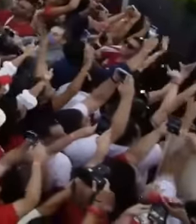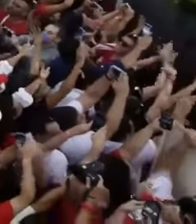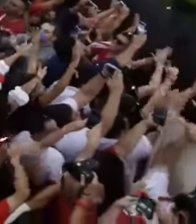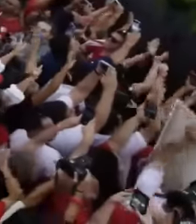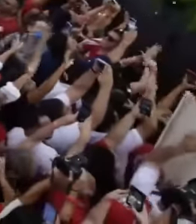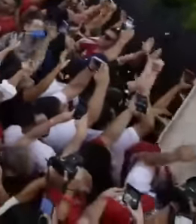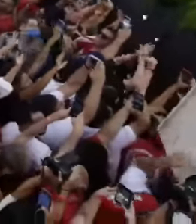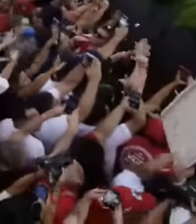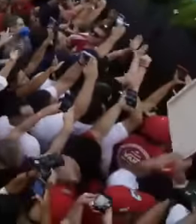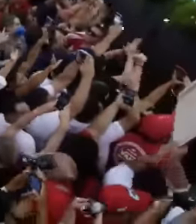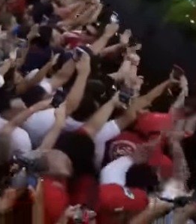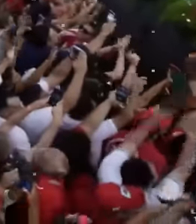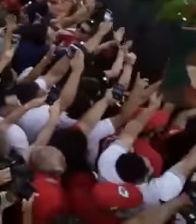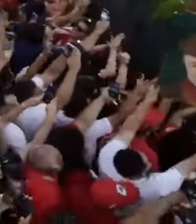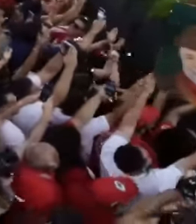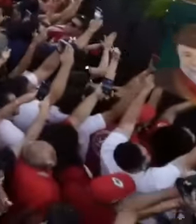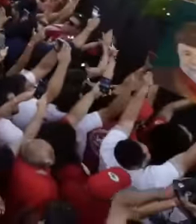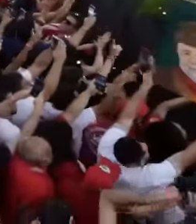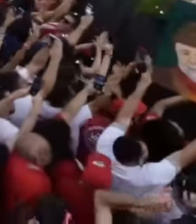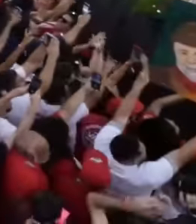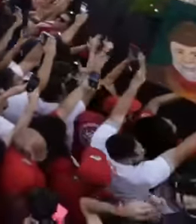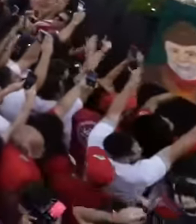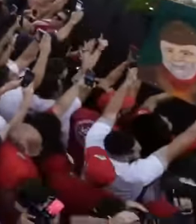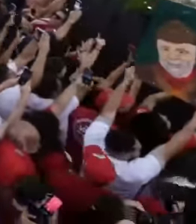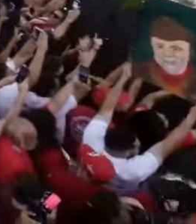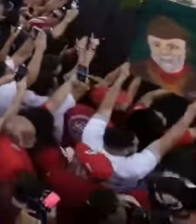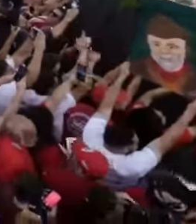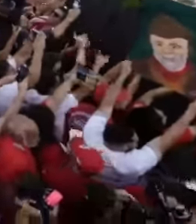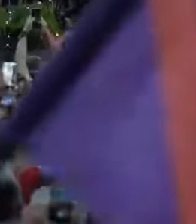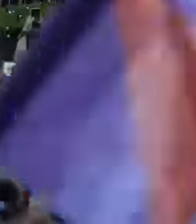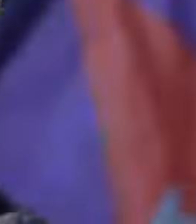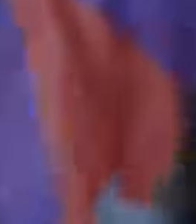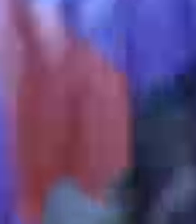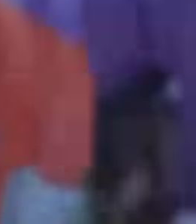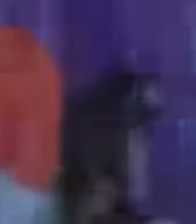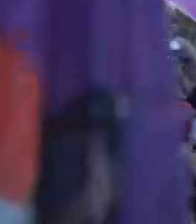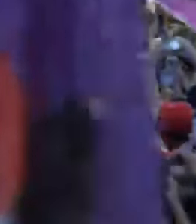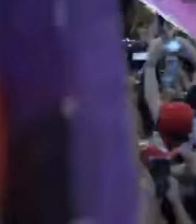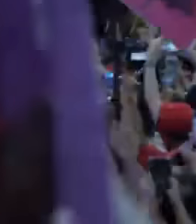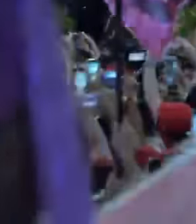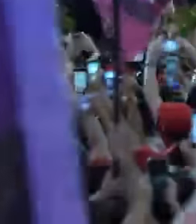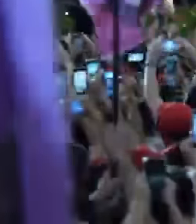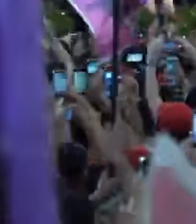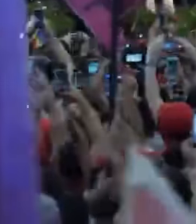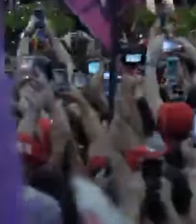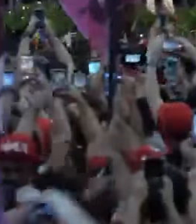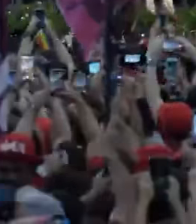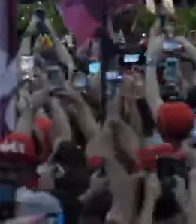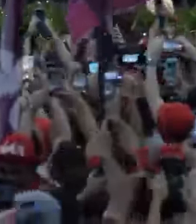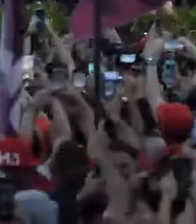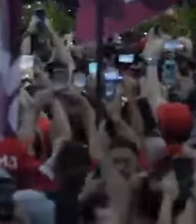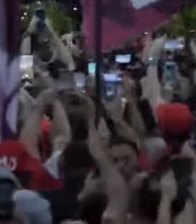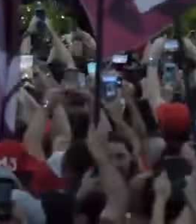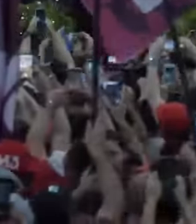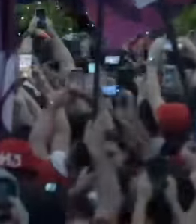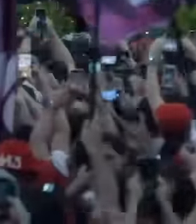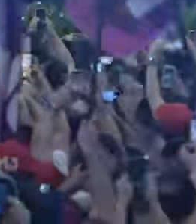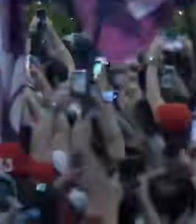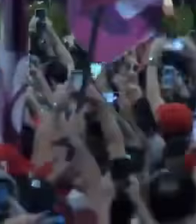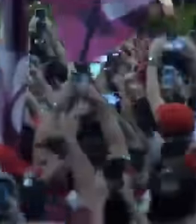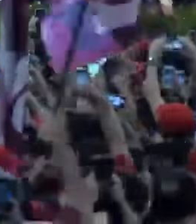Com fé no futuro melhor eu vou, sem medo de ser